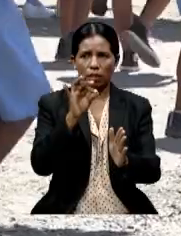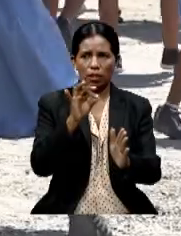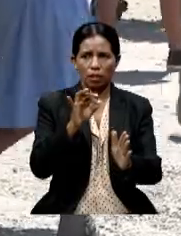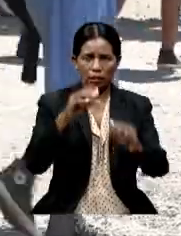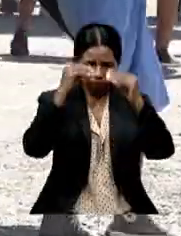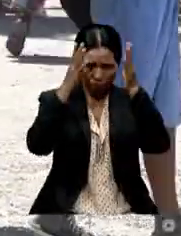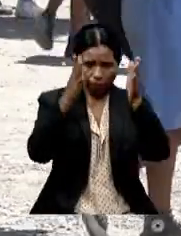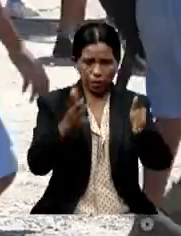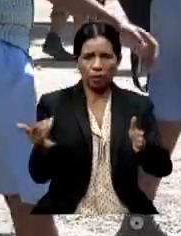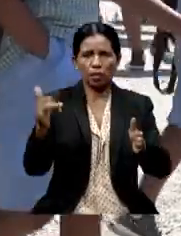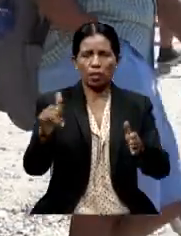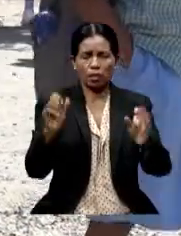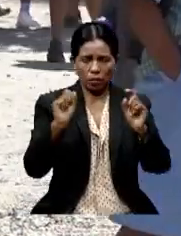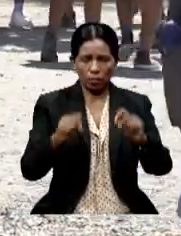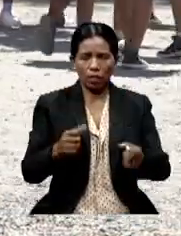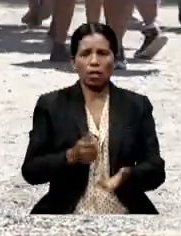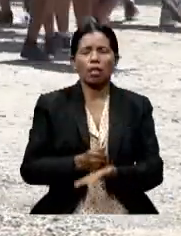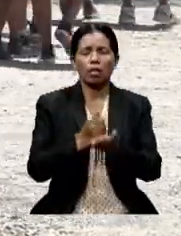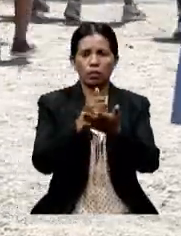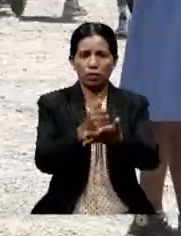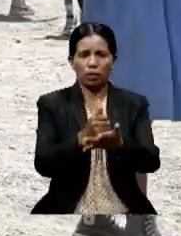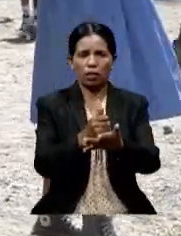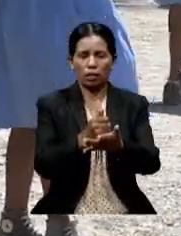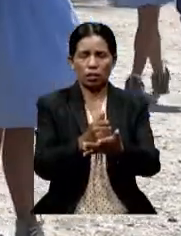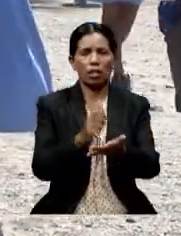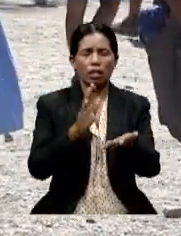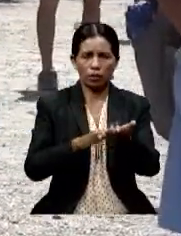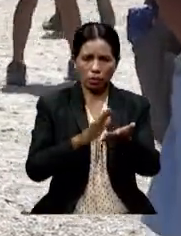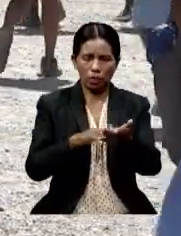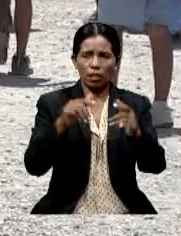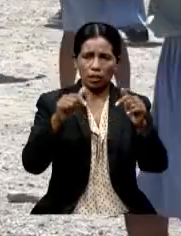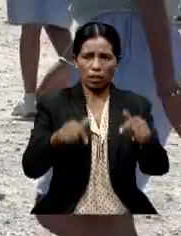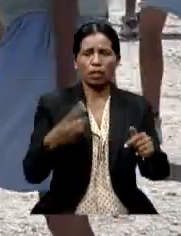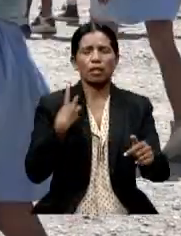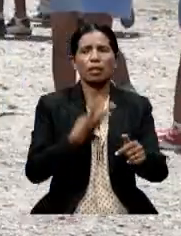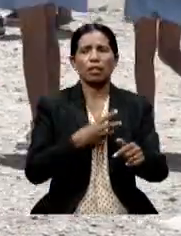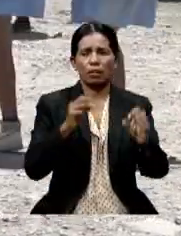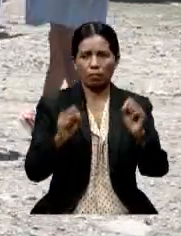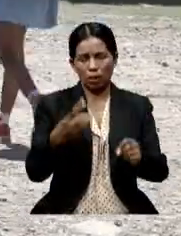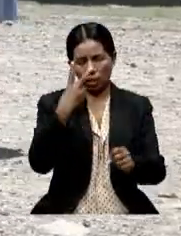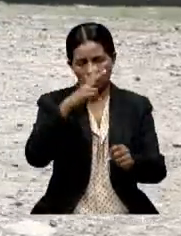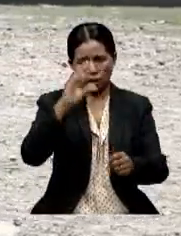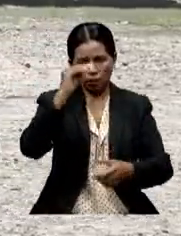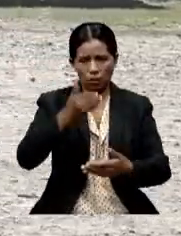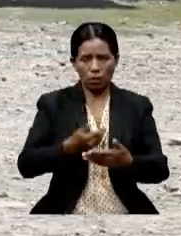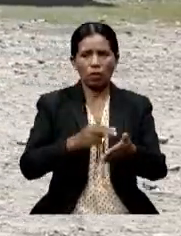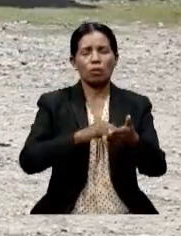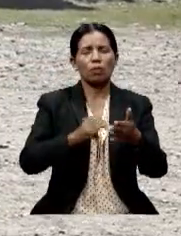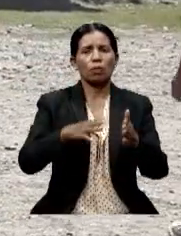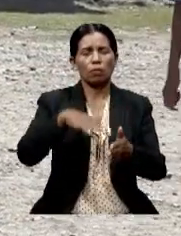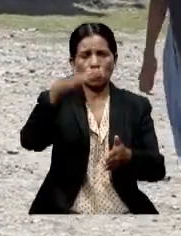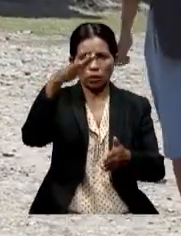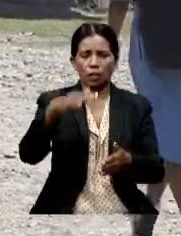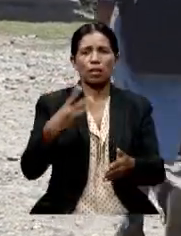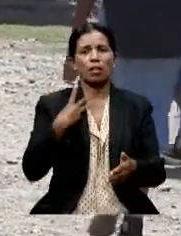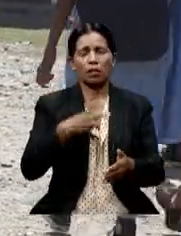se não bem, mas a tu Bela, mas então, a Sira e a escola ainda, né? Para ita bele, hodi hari ita ne uang serai ho nomor bot ne, ita precisa